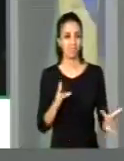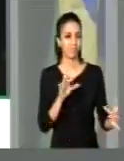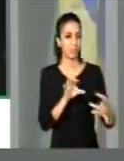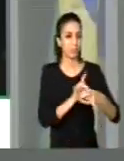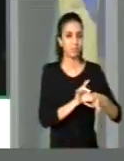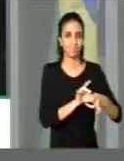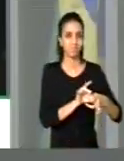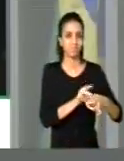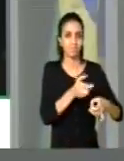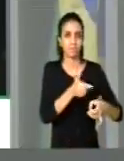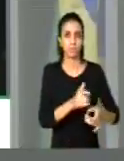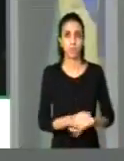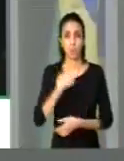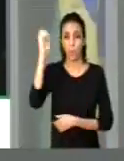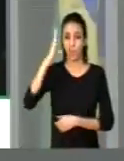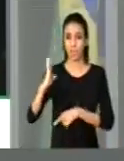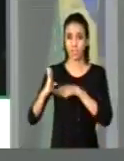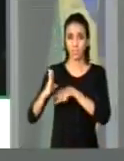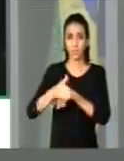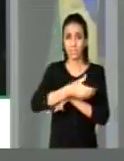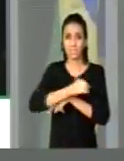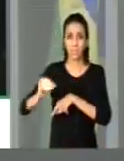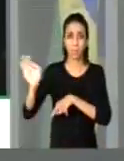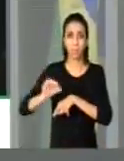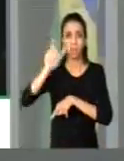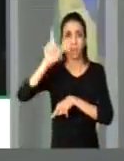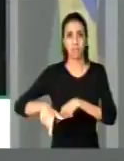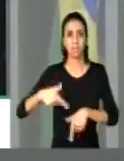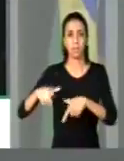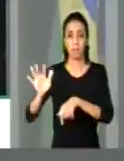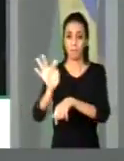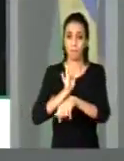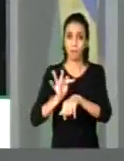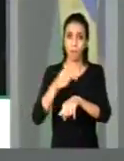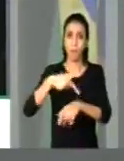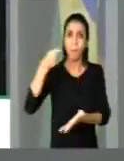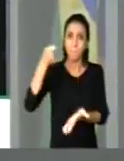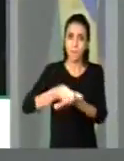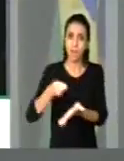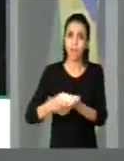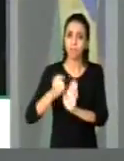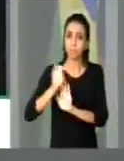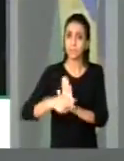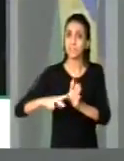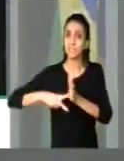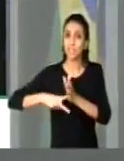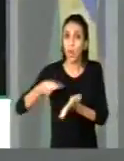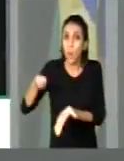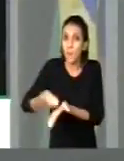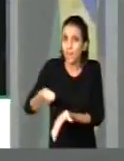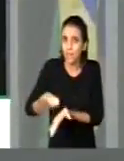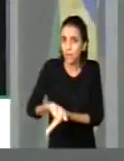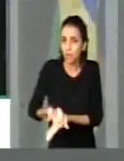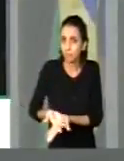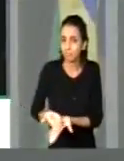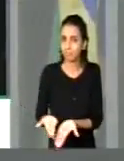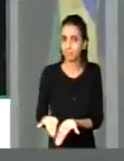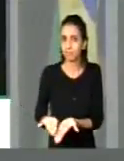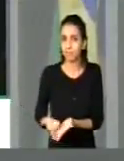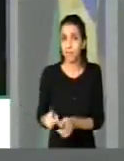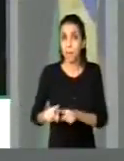tem 100% dos trabalhadores formais pagando contribuição sindical obrigatória,